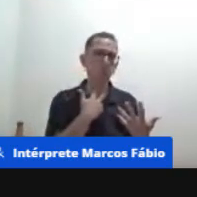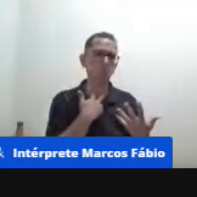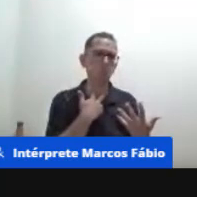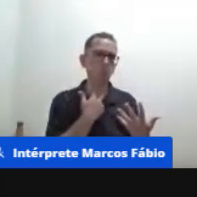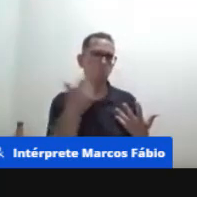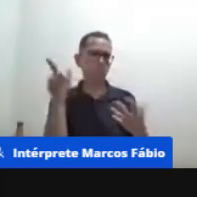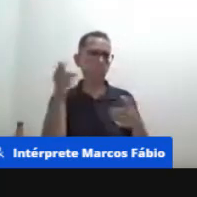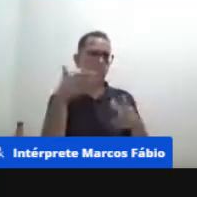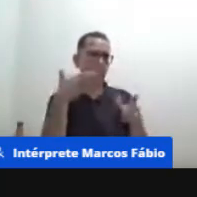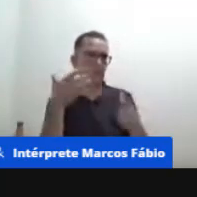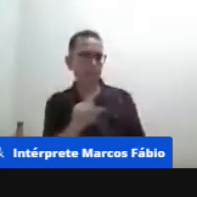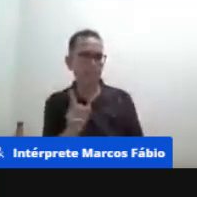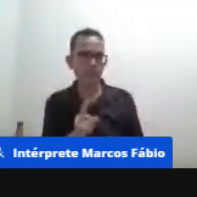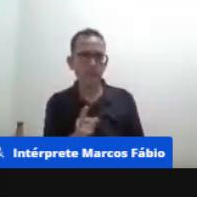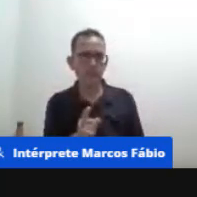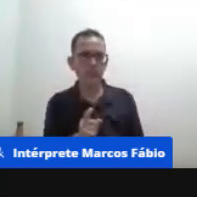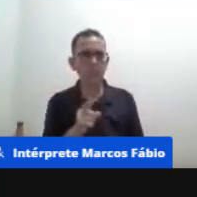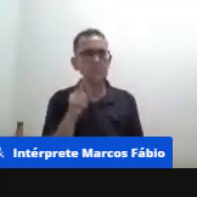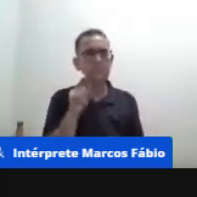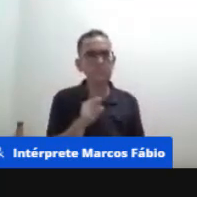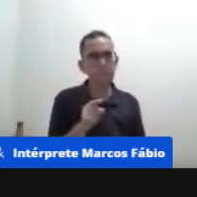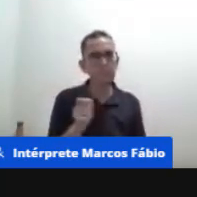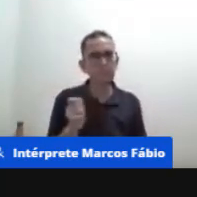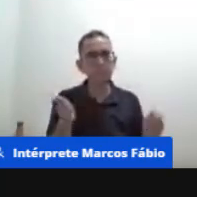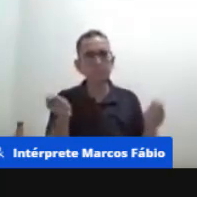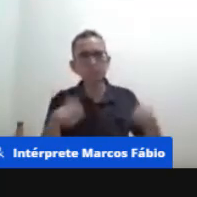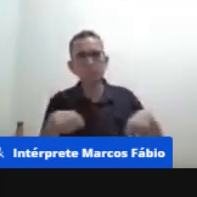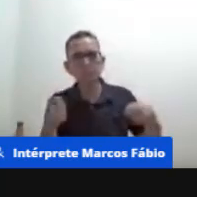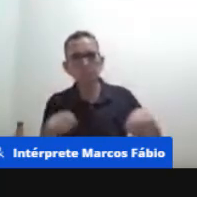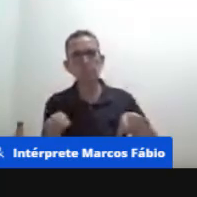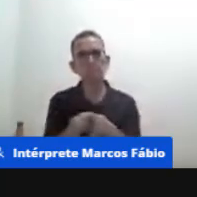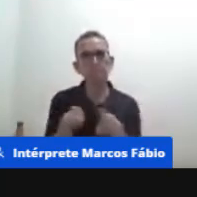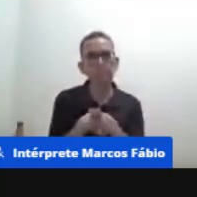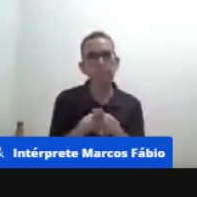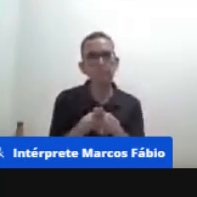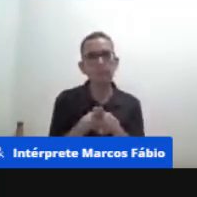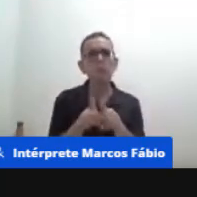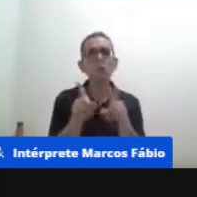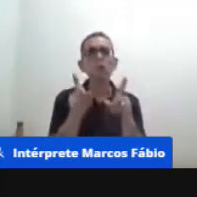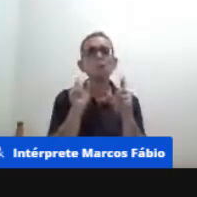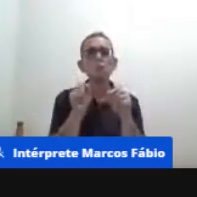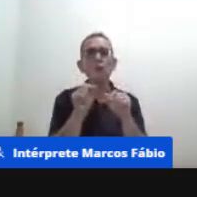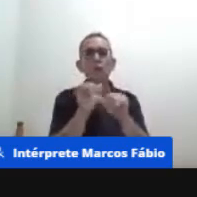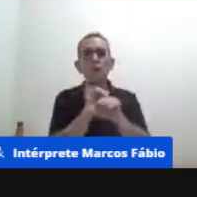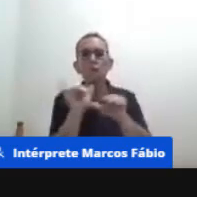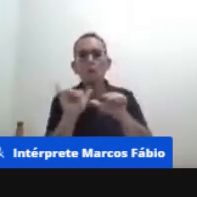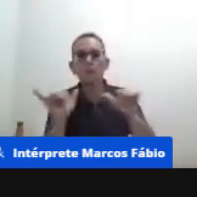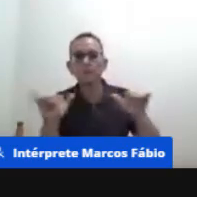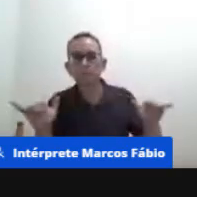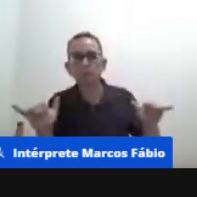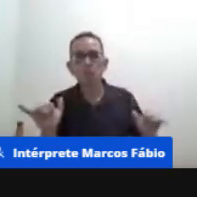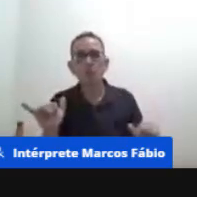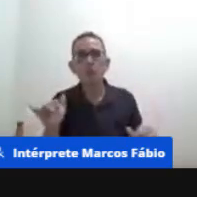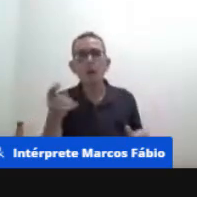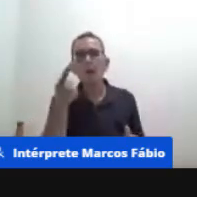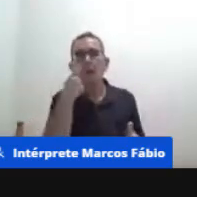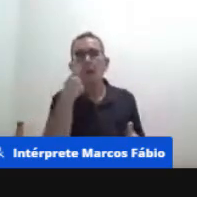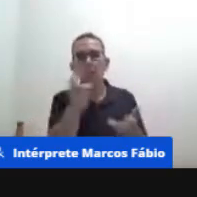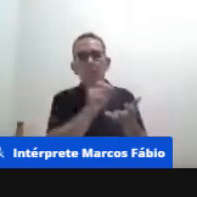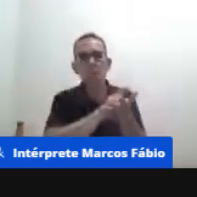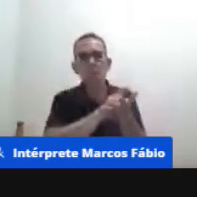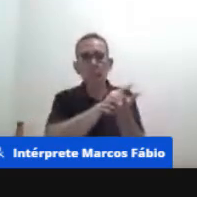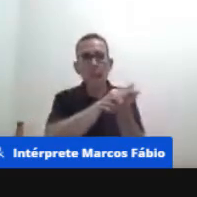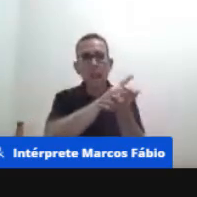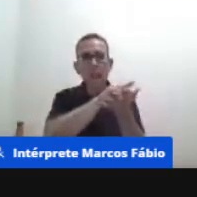questão de informações. Olha a série de informações que eu estou propondo para essa criança.